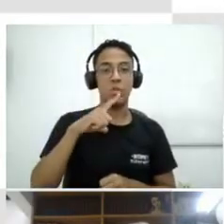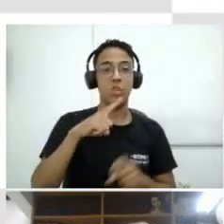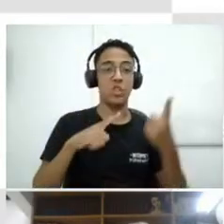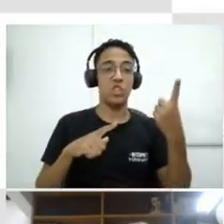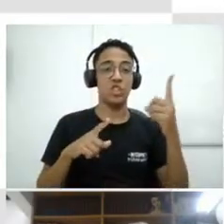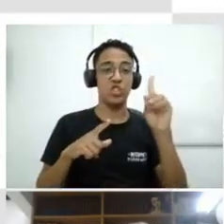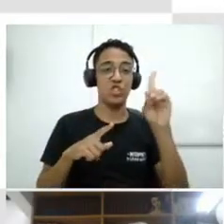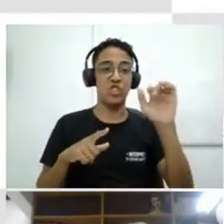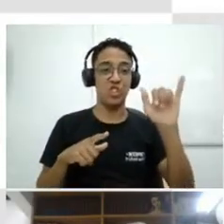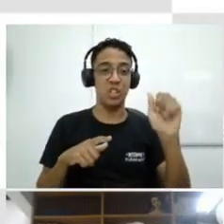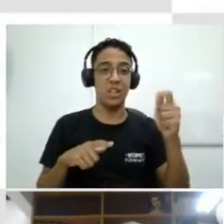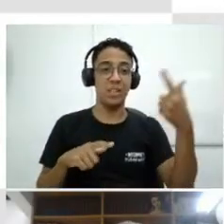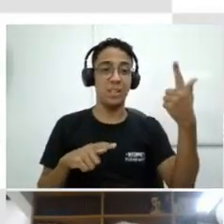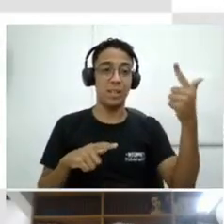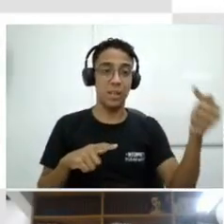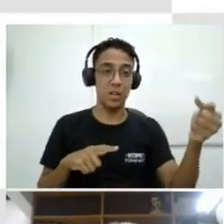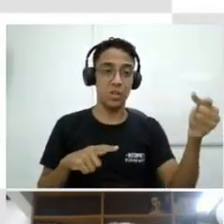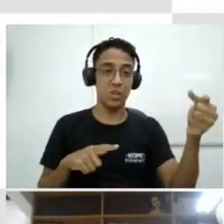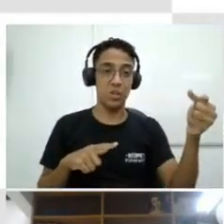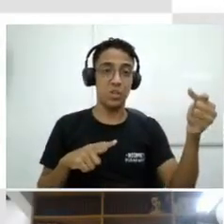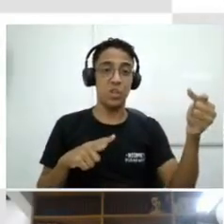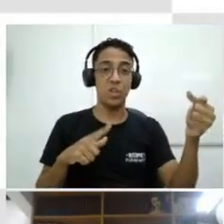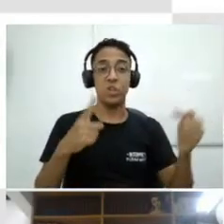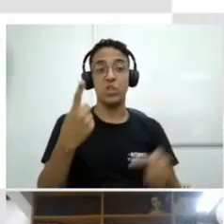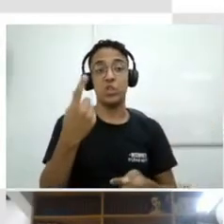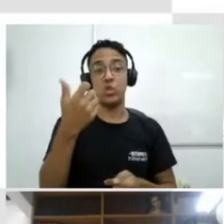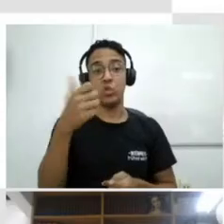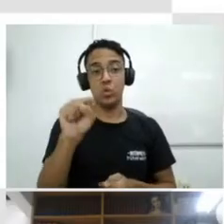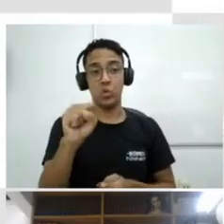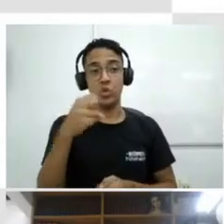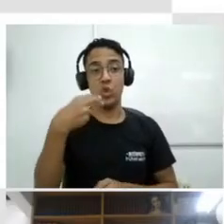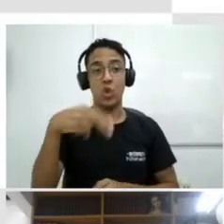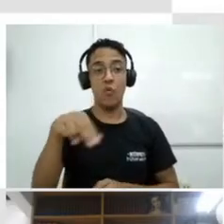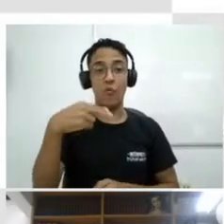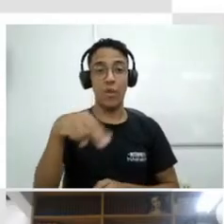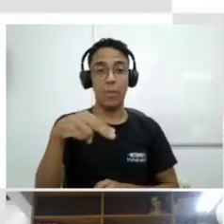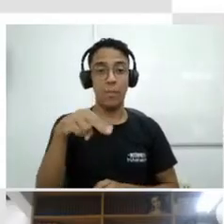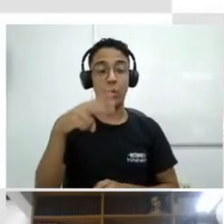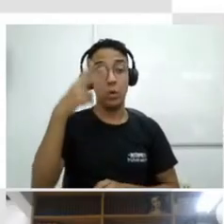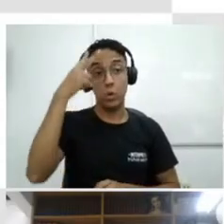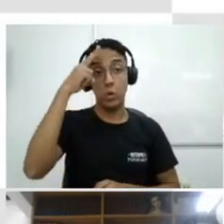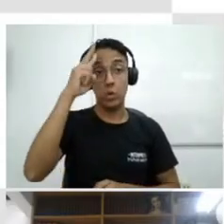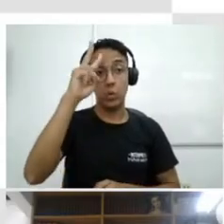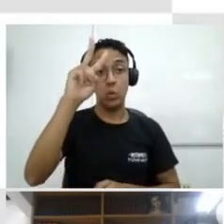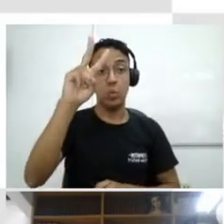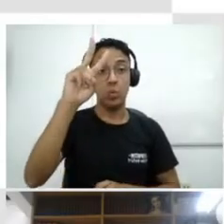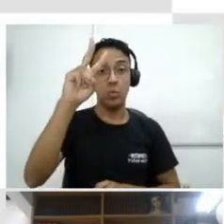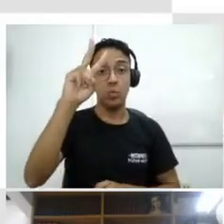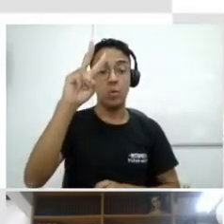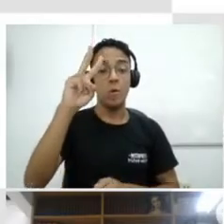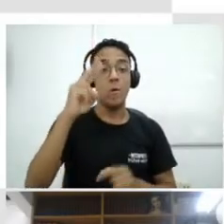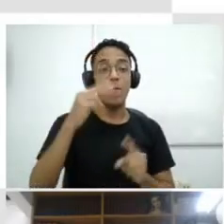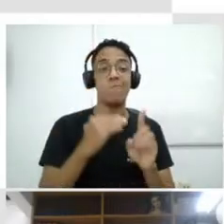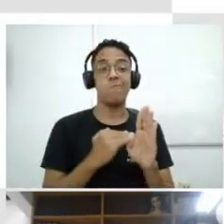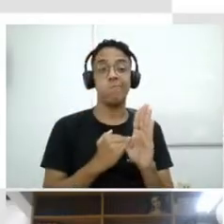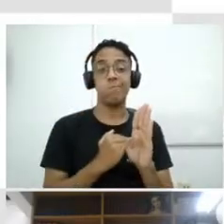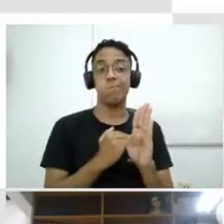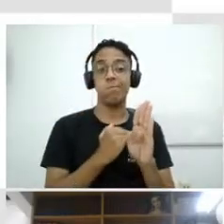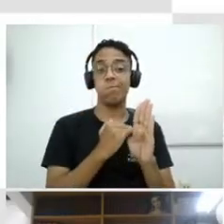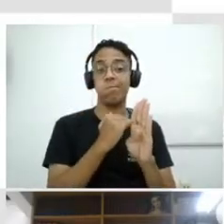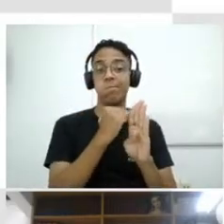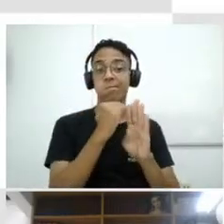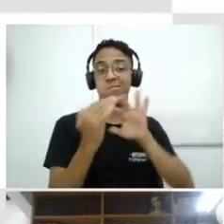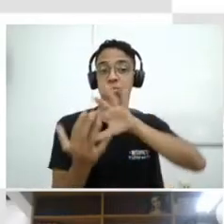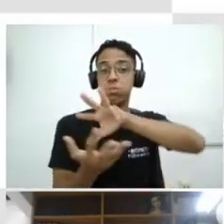de novembro de 2023, 2 dias com temperaturas, um aquecimento médio global acima de